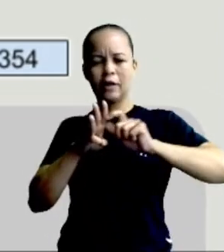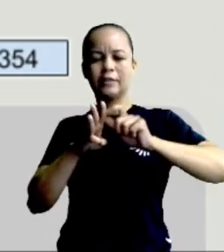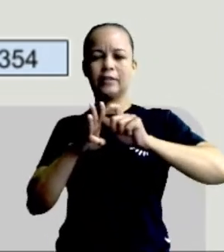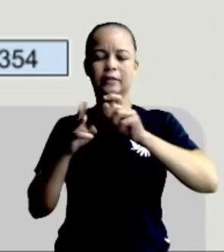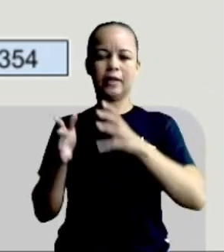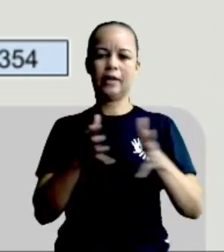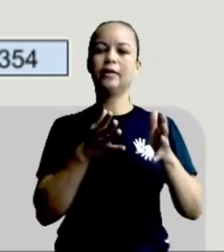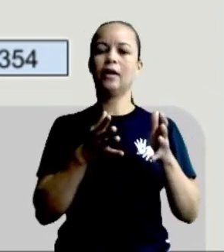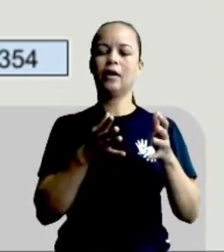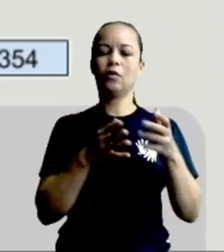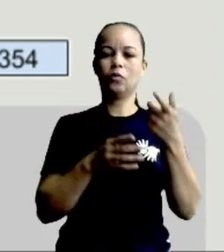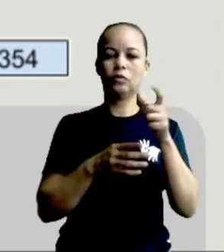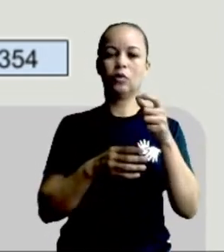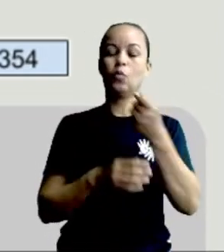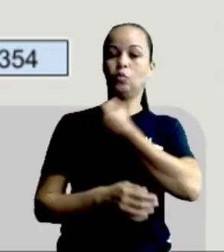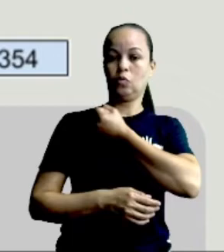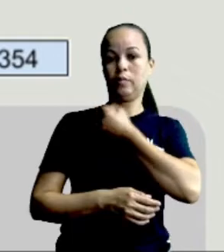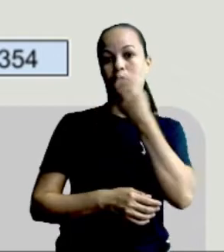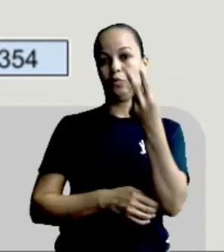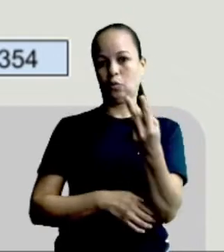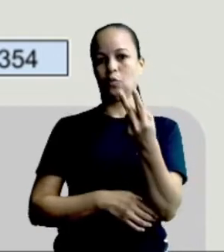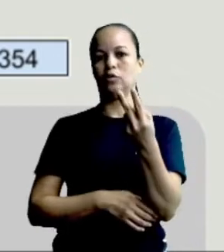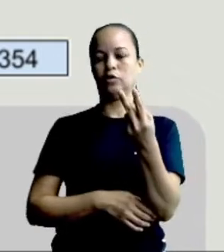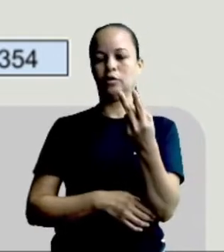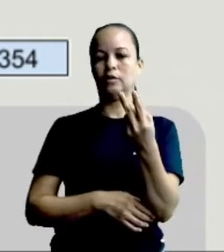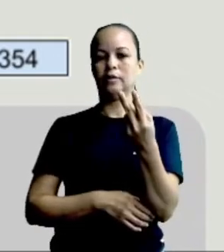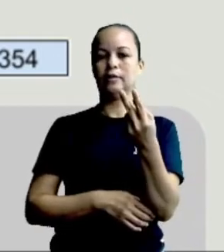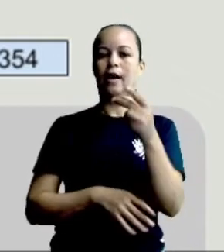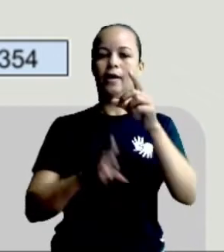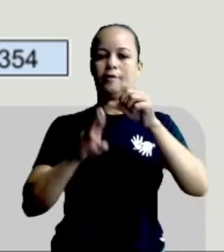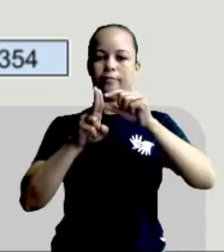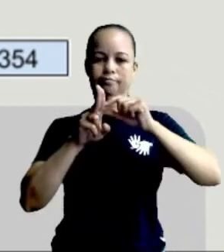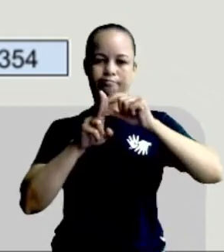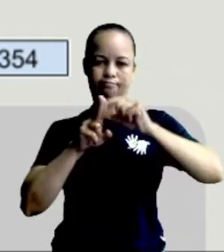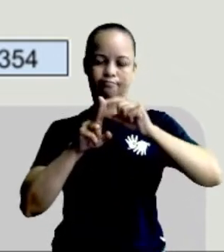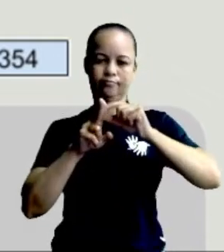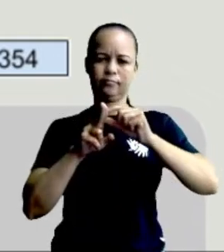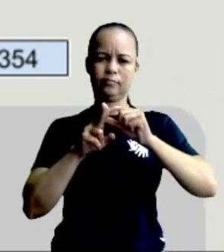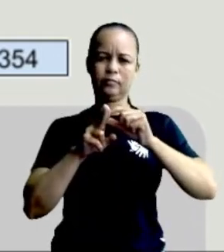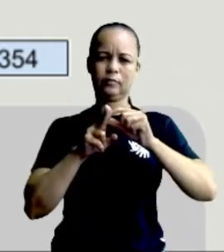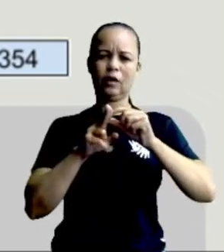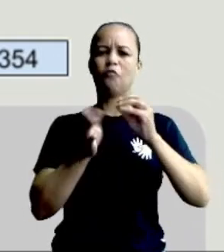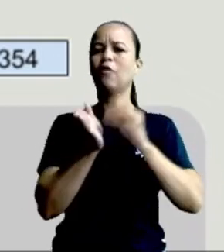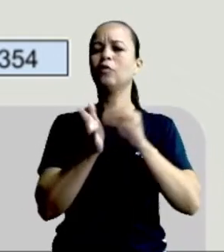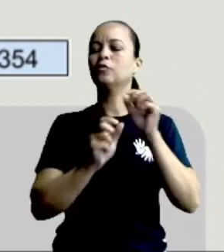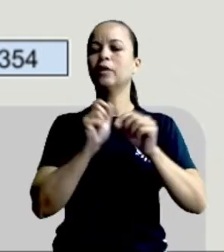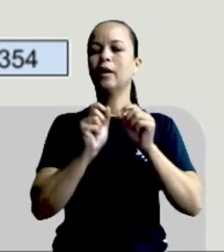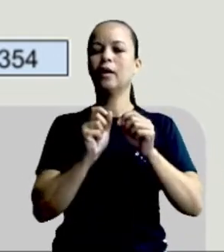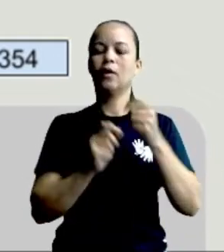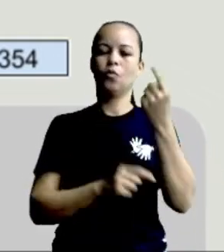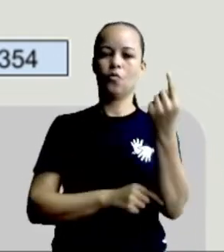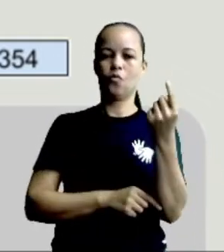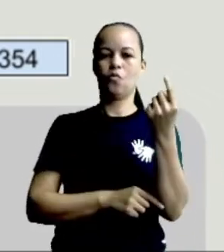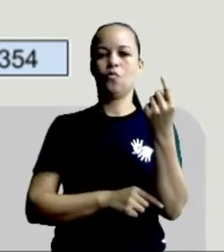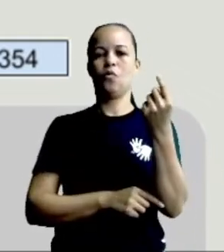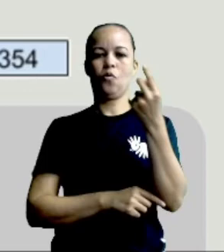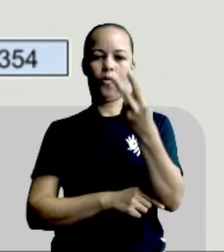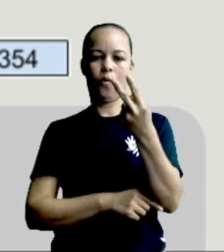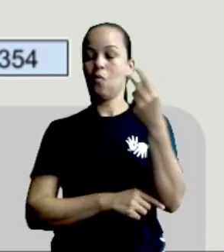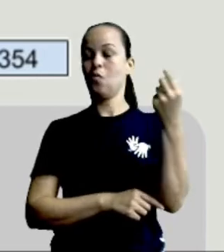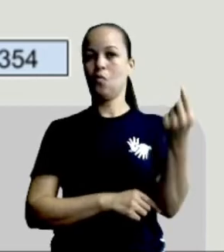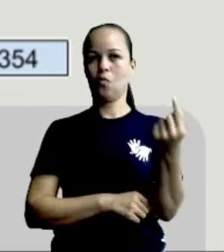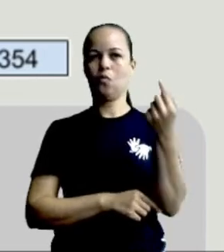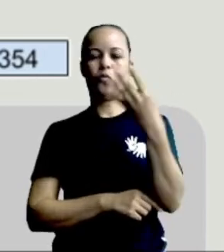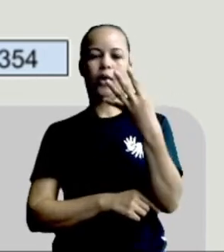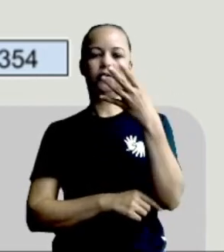usar a representação do número 2 na dezena. E aí quem sobra? 1, 4 e 5, que vai para a